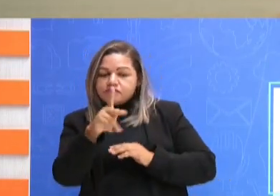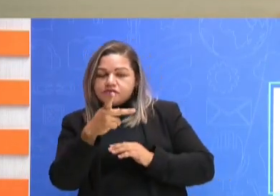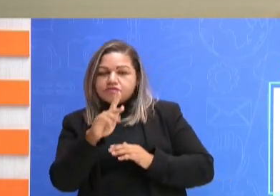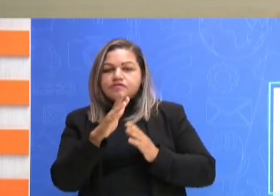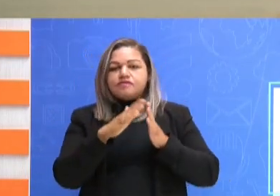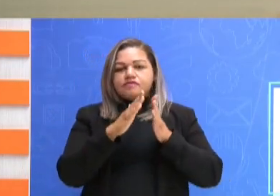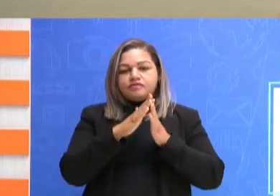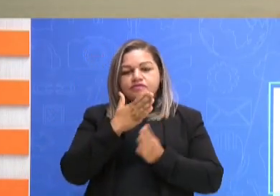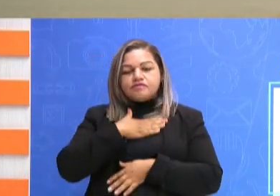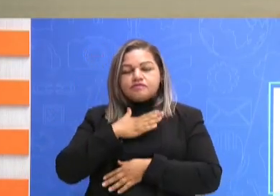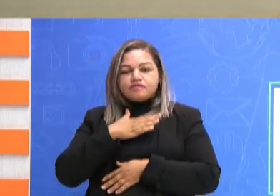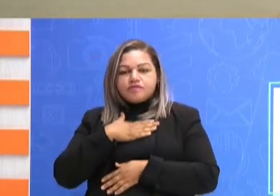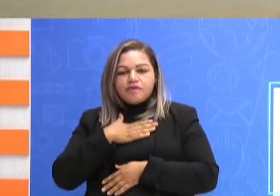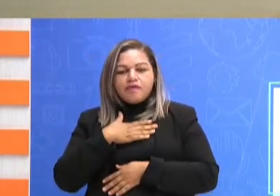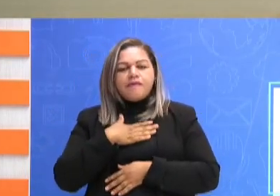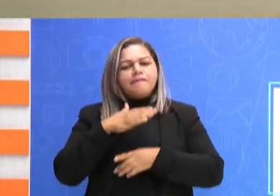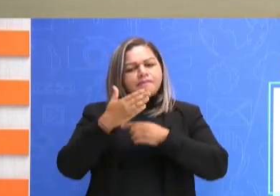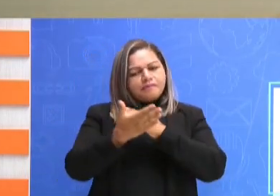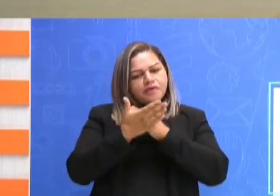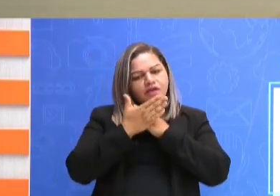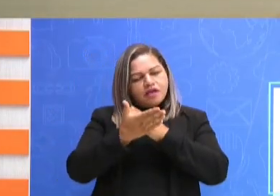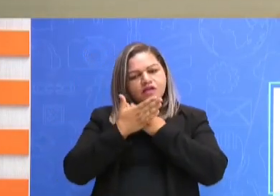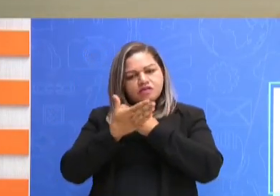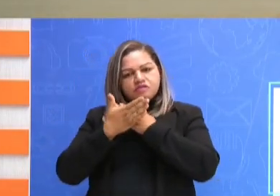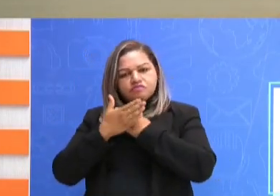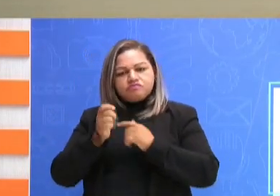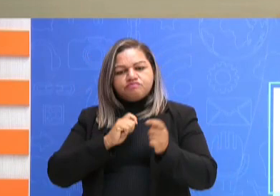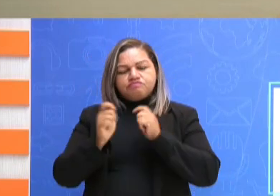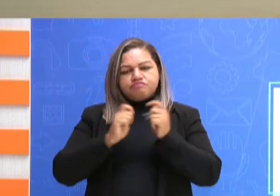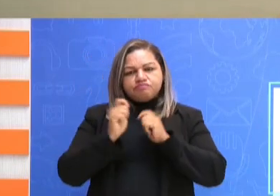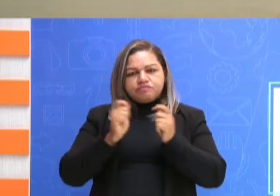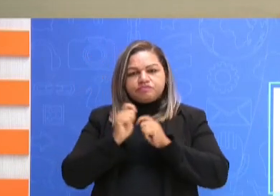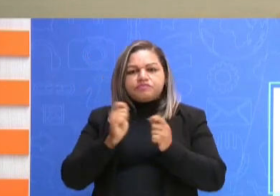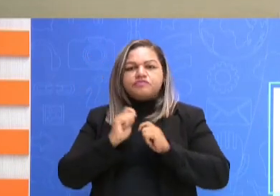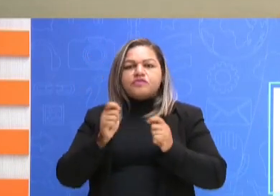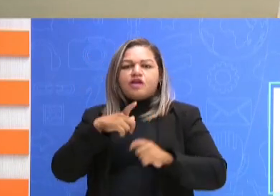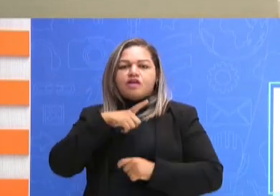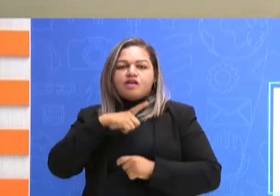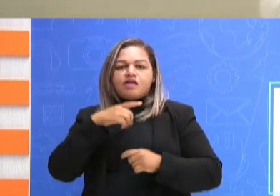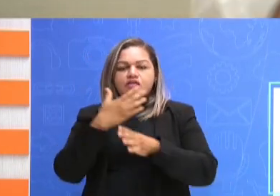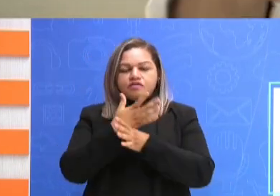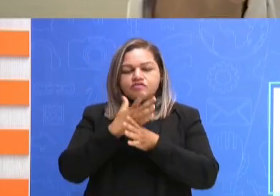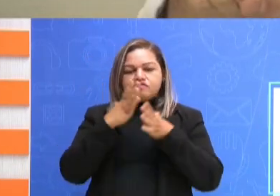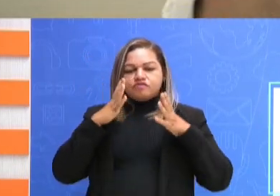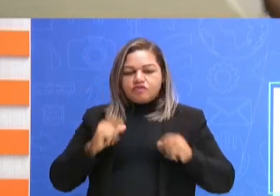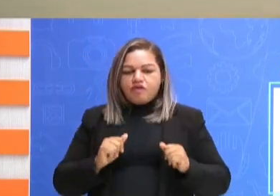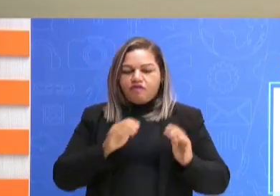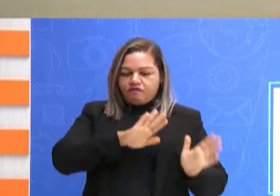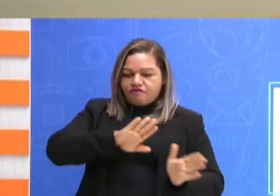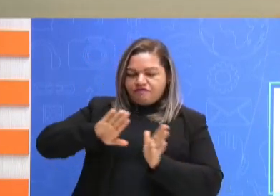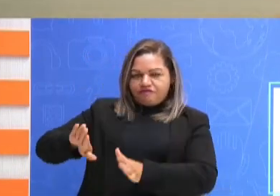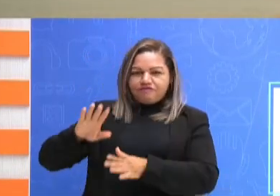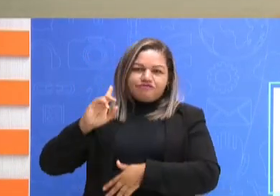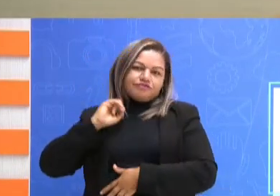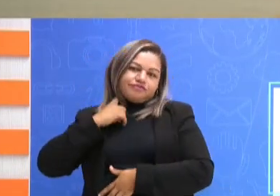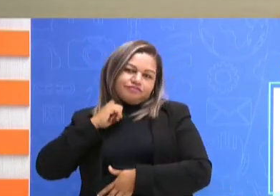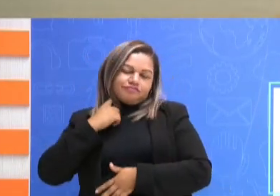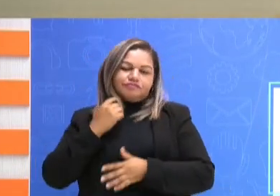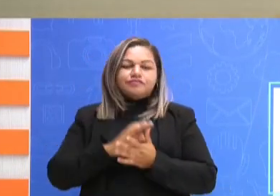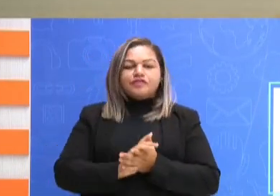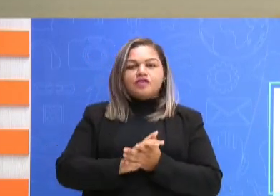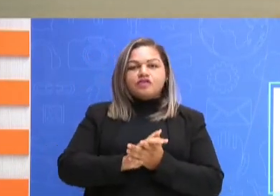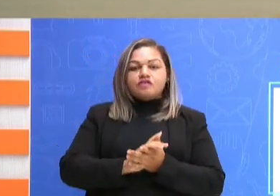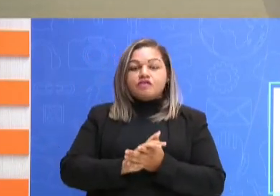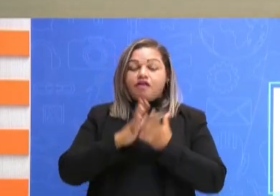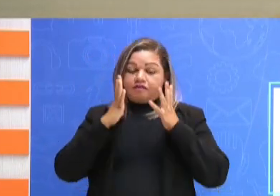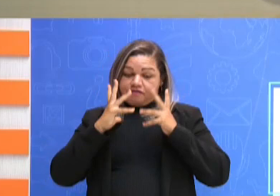sua casa. Me ajude a administrar, me ajude a manter a cidade limpa. E o lema vai ser, fora sujão. Sujou, vai ter